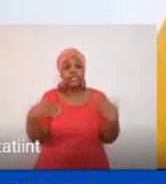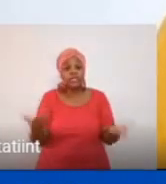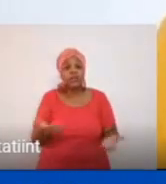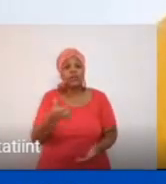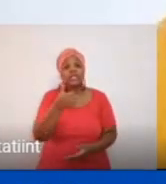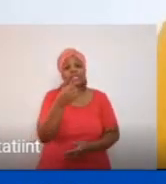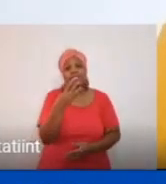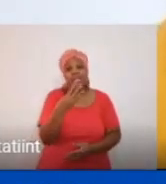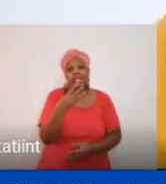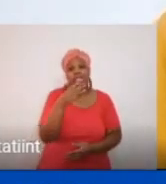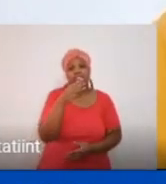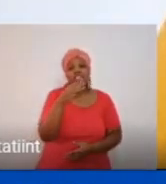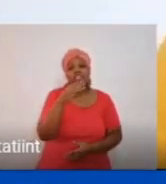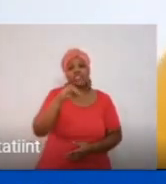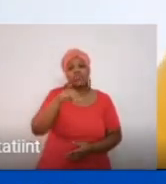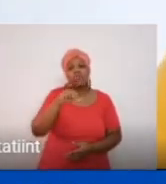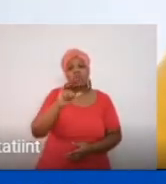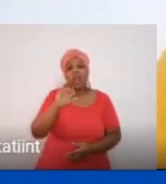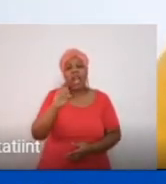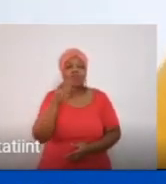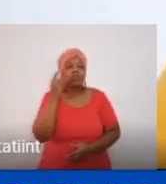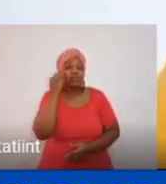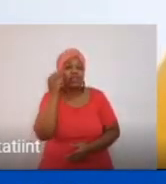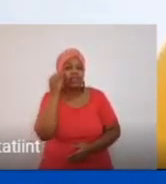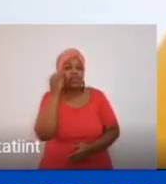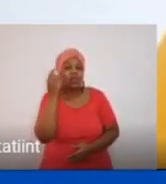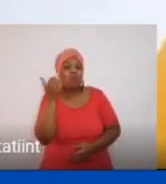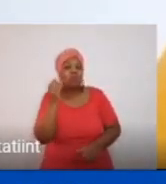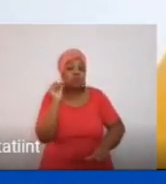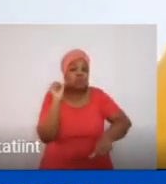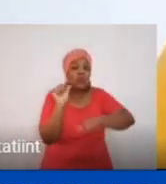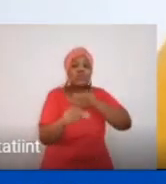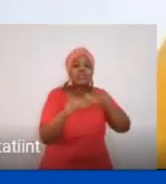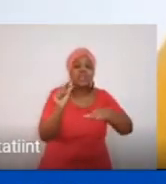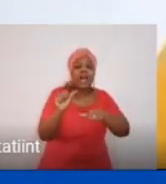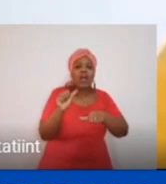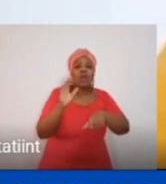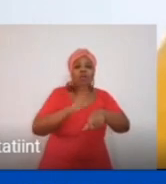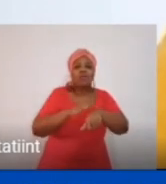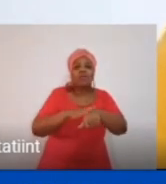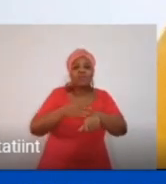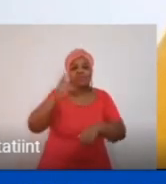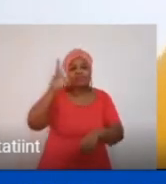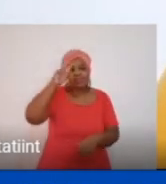tenta renomear um momento histórico a partir do